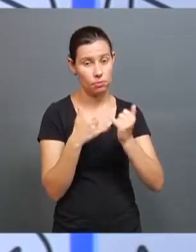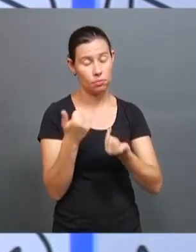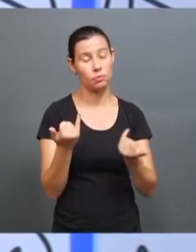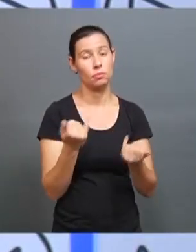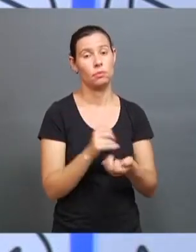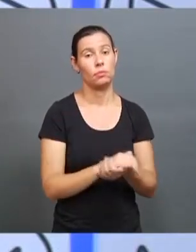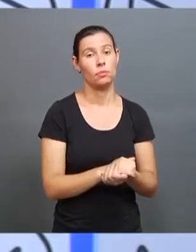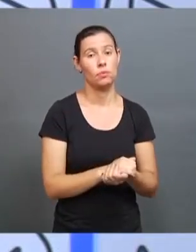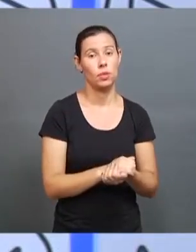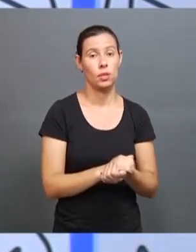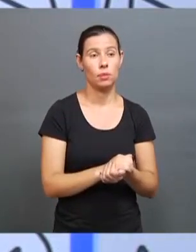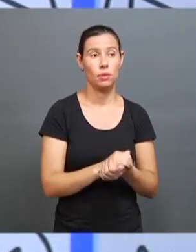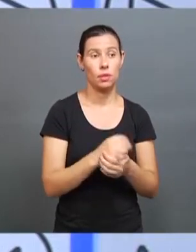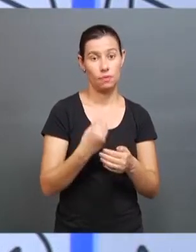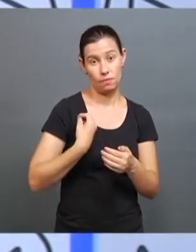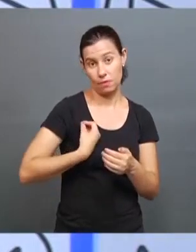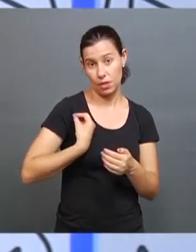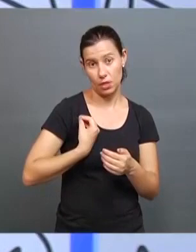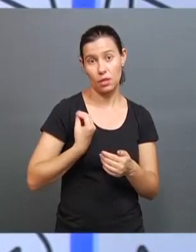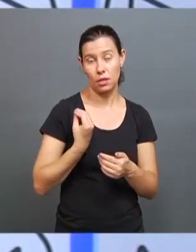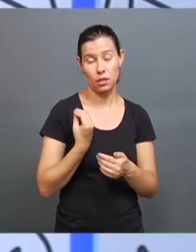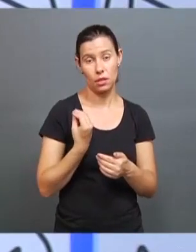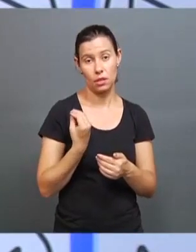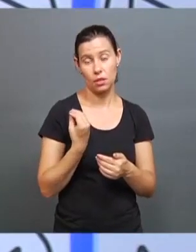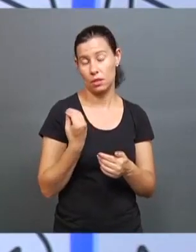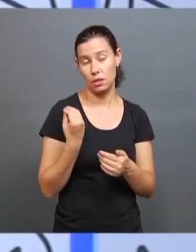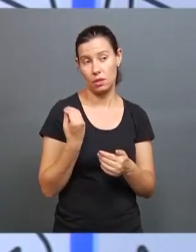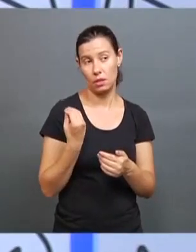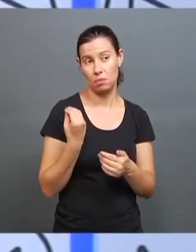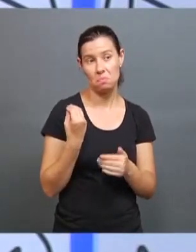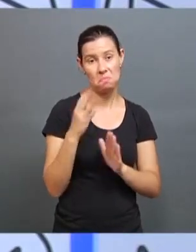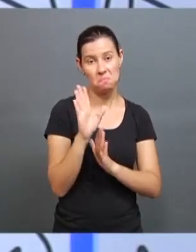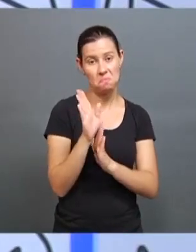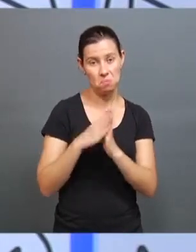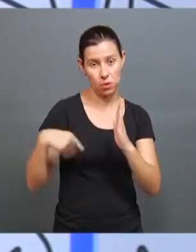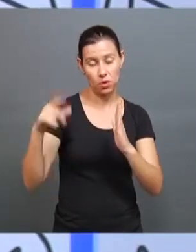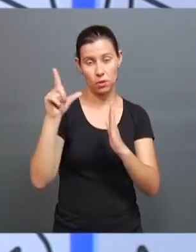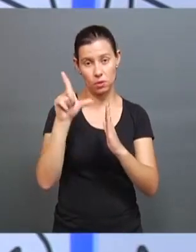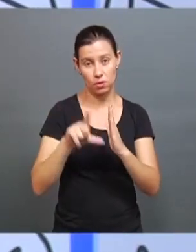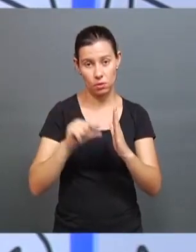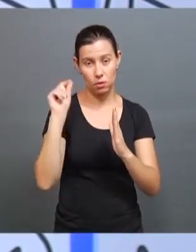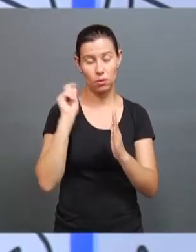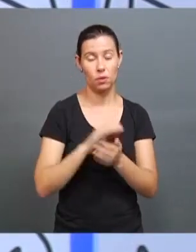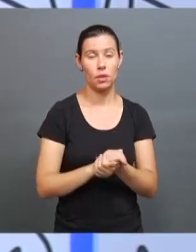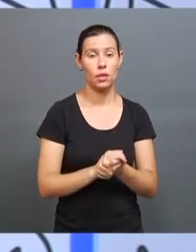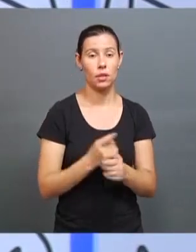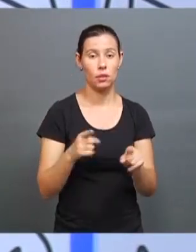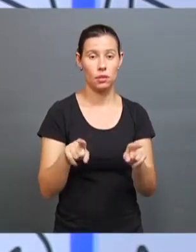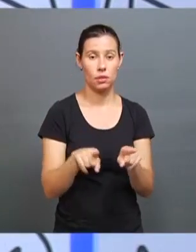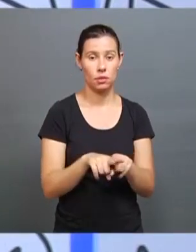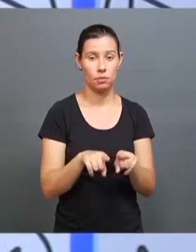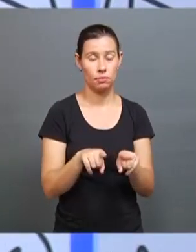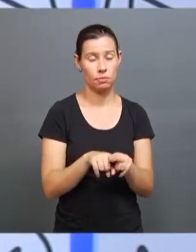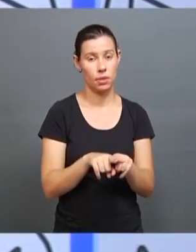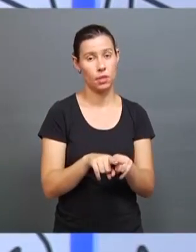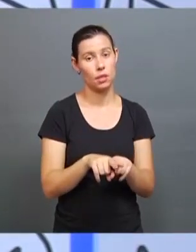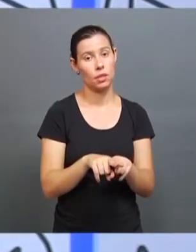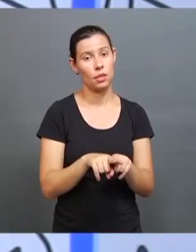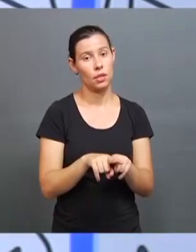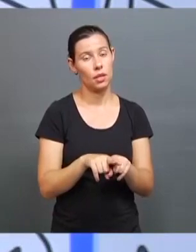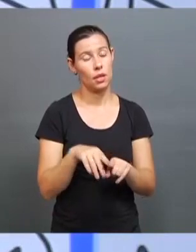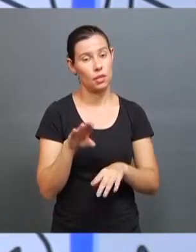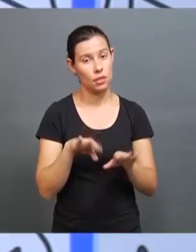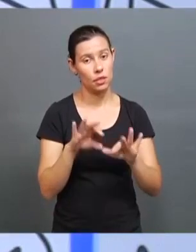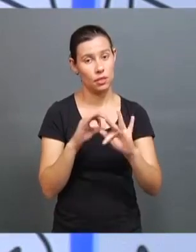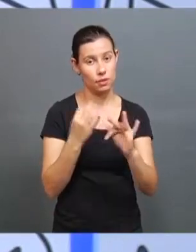ser estilos de vida. Né? Pode ser um jeito de funcionar, pode ser um jeito de potencializar a relação